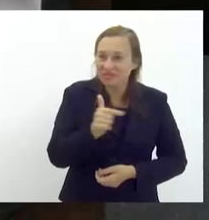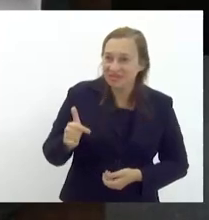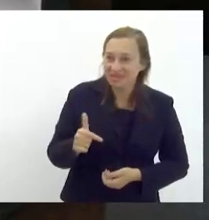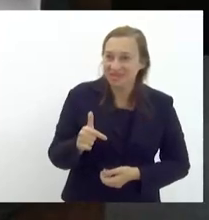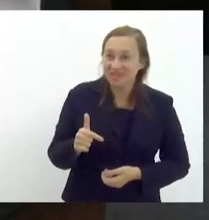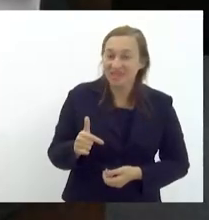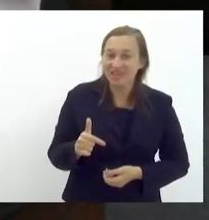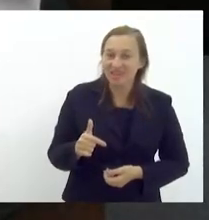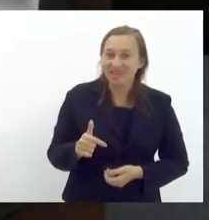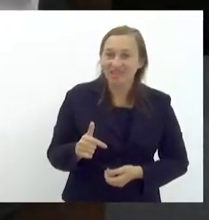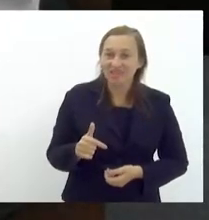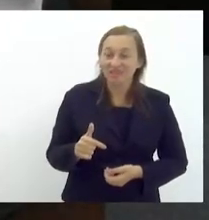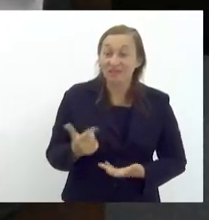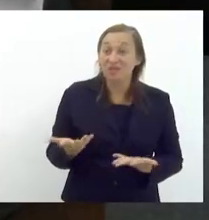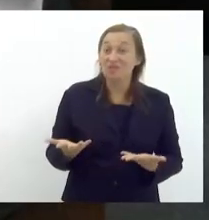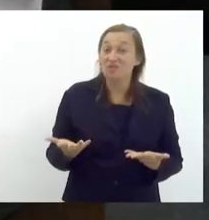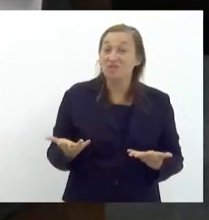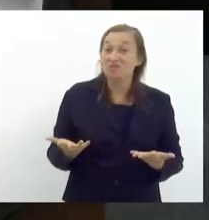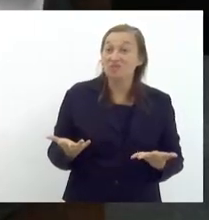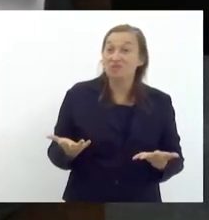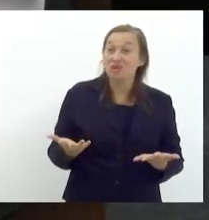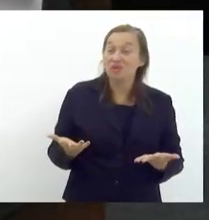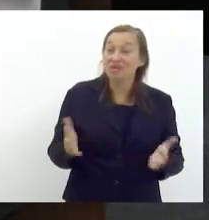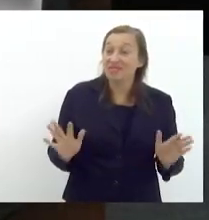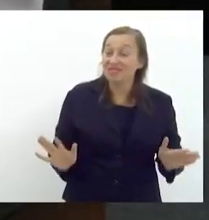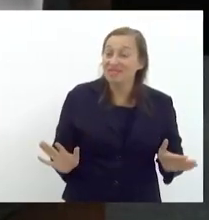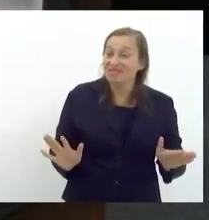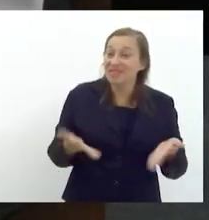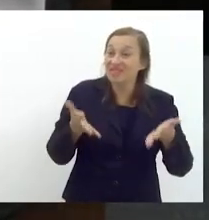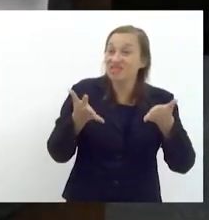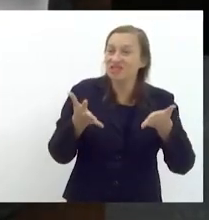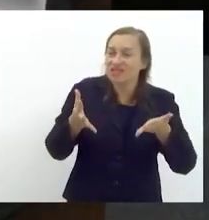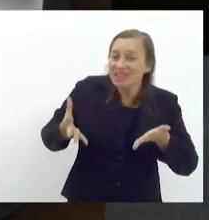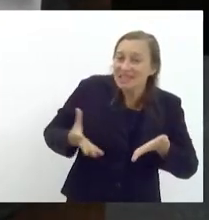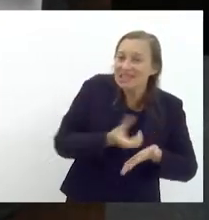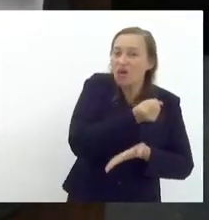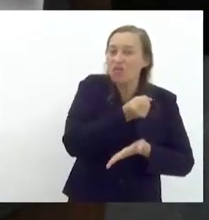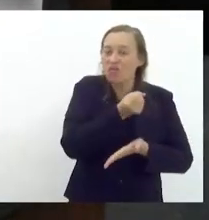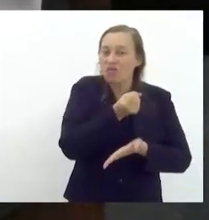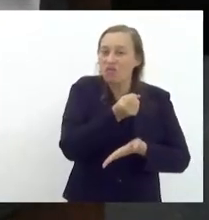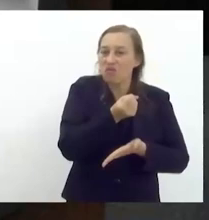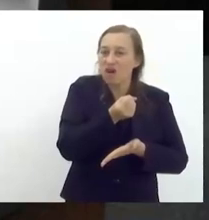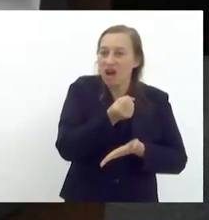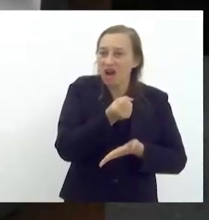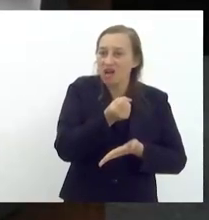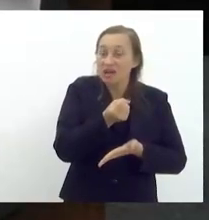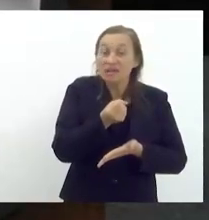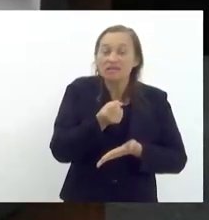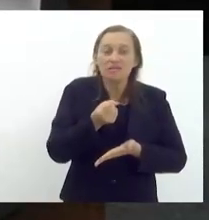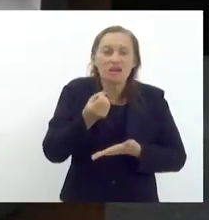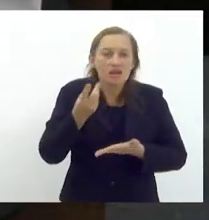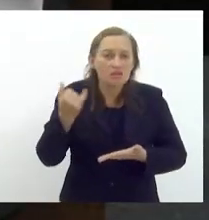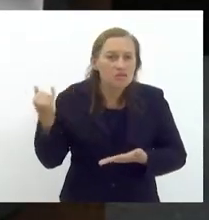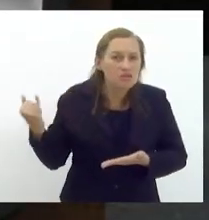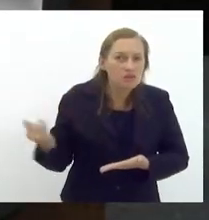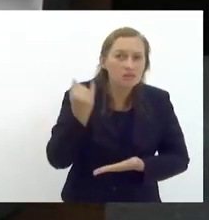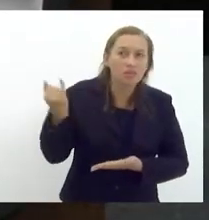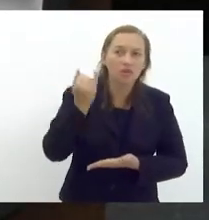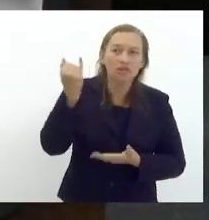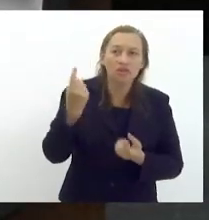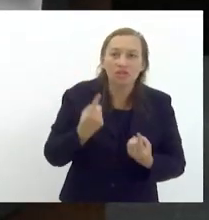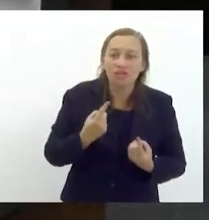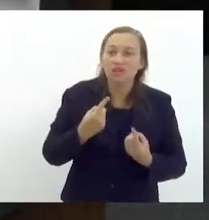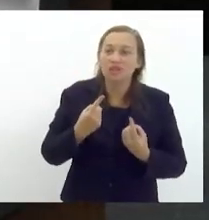foi uma tentativa de de tentar salvar guardar aquilo que é tão essencial no